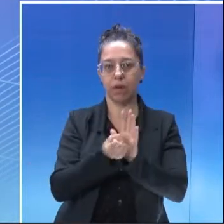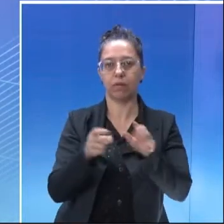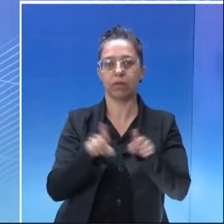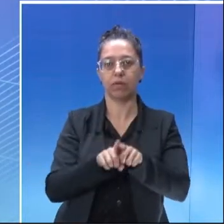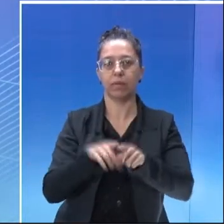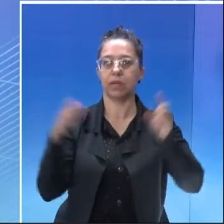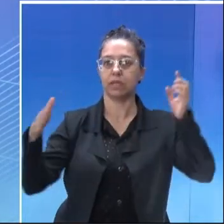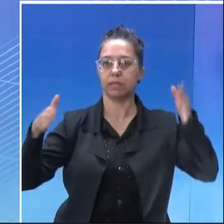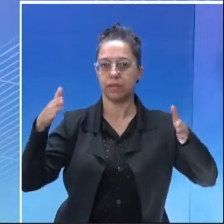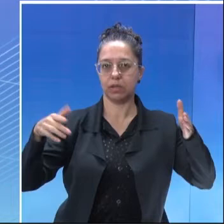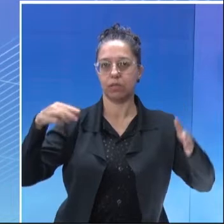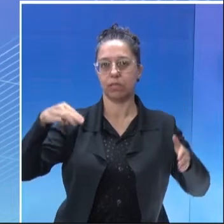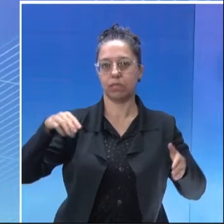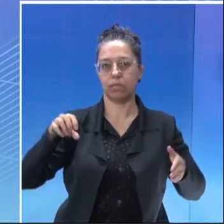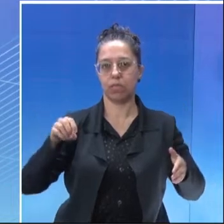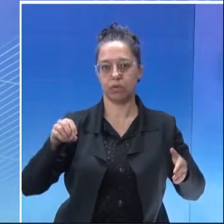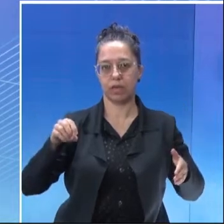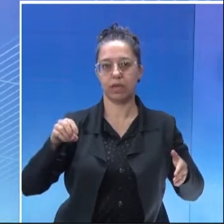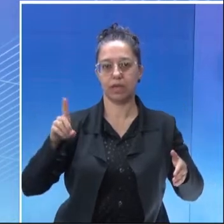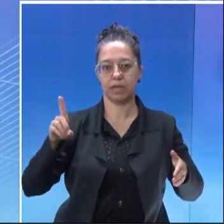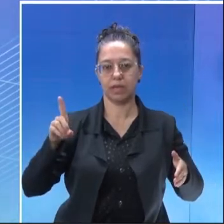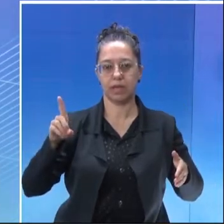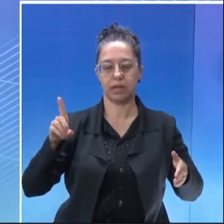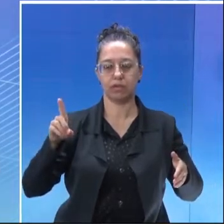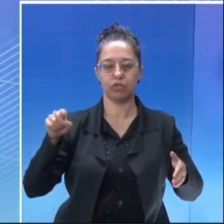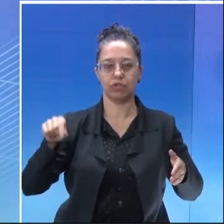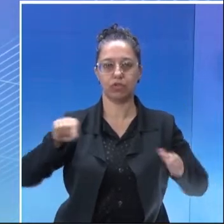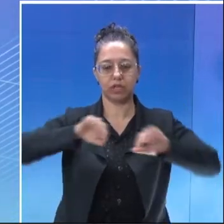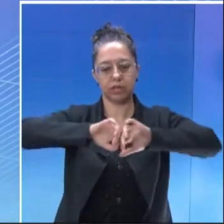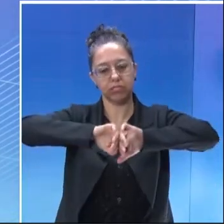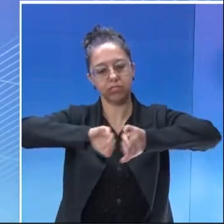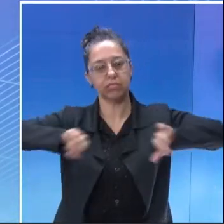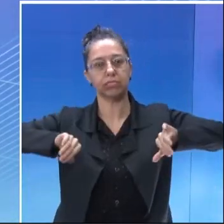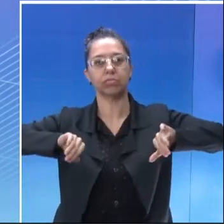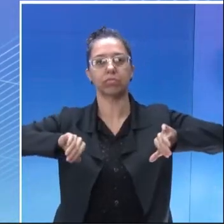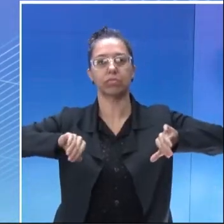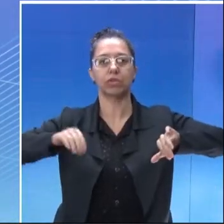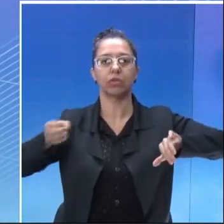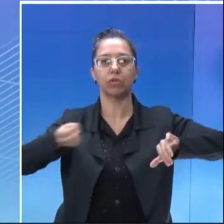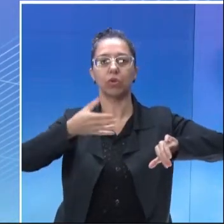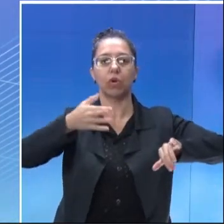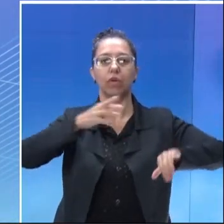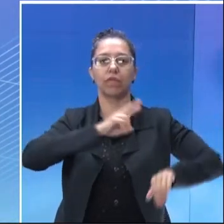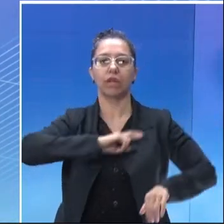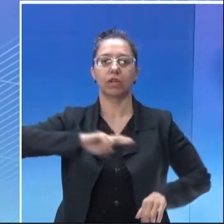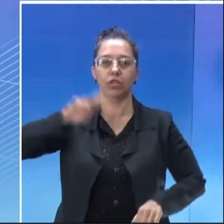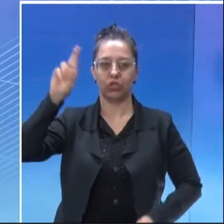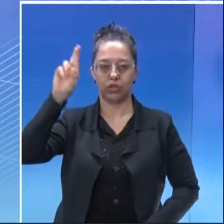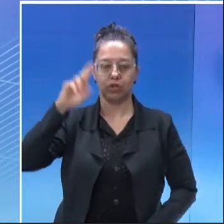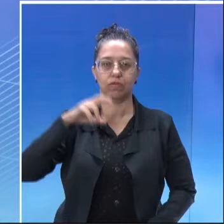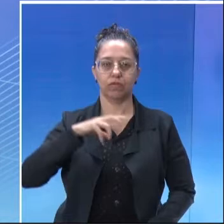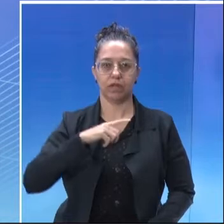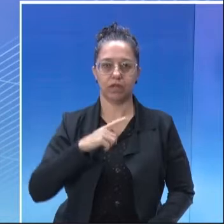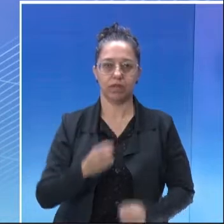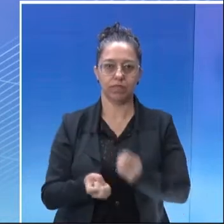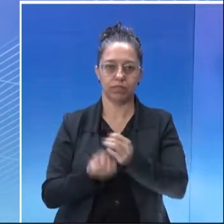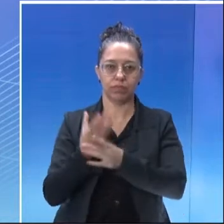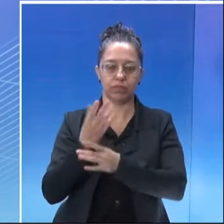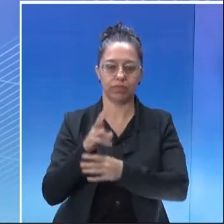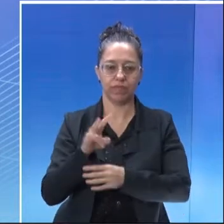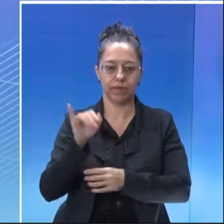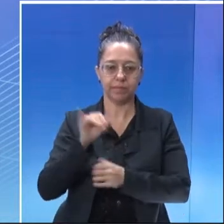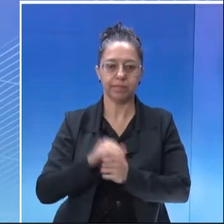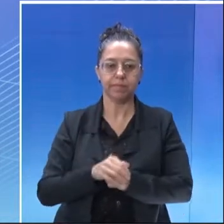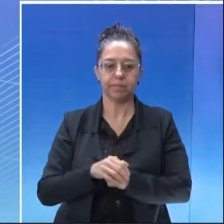da modernidade também ali, essa separação, essa nova religião, que